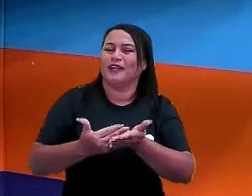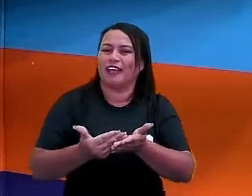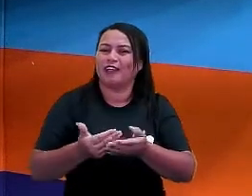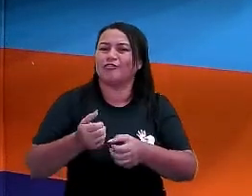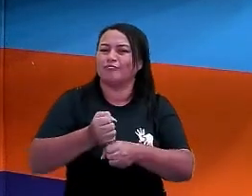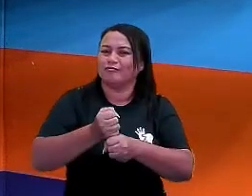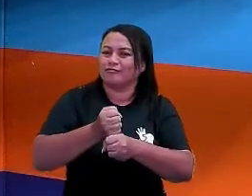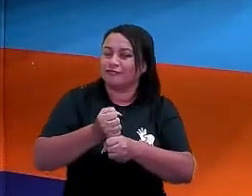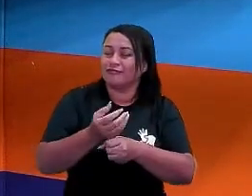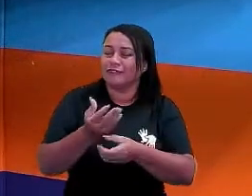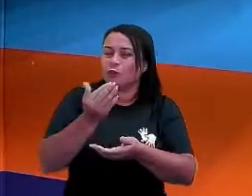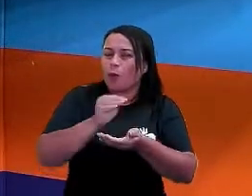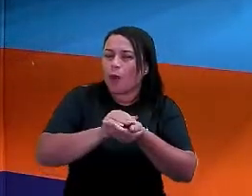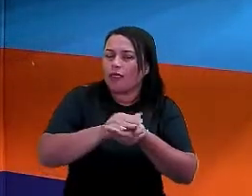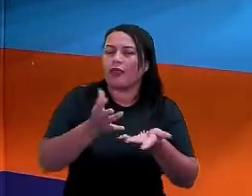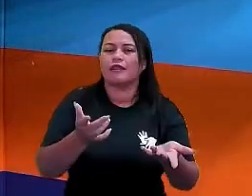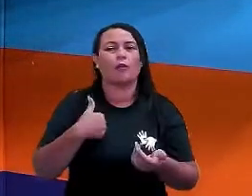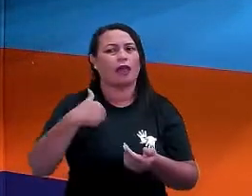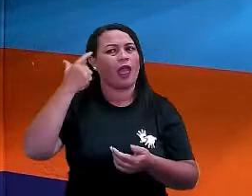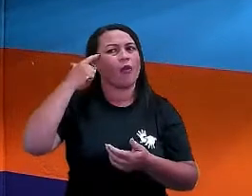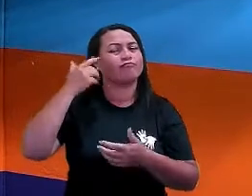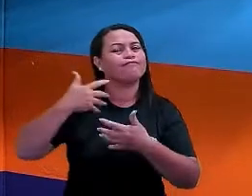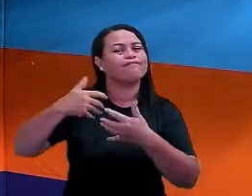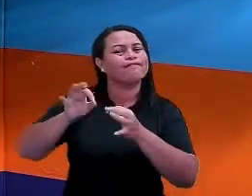planejei. Agora, se eu disser assim,